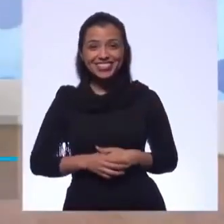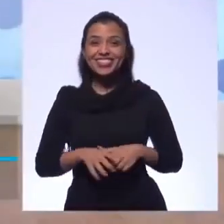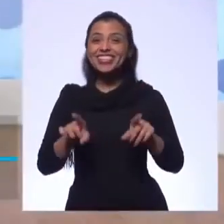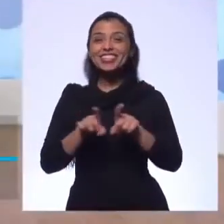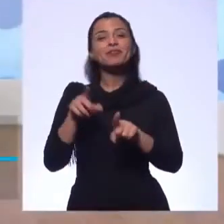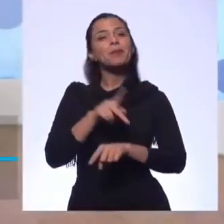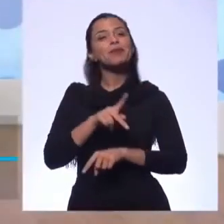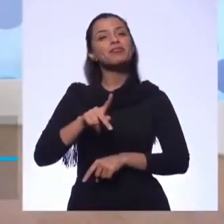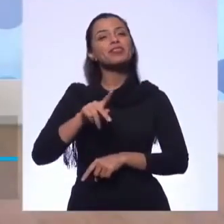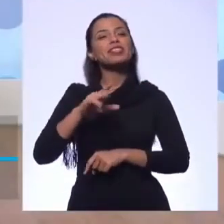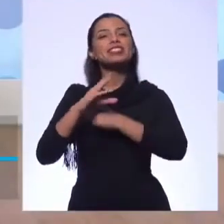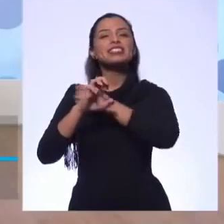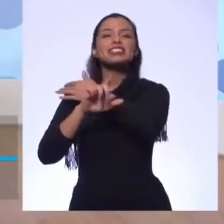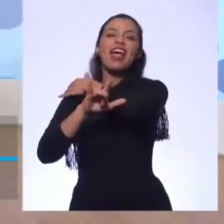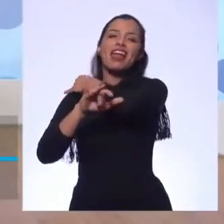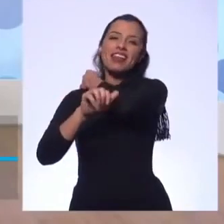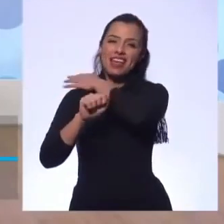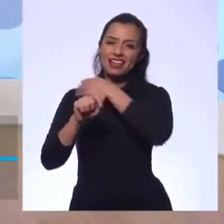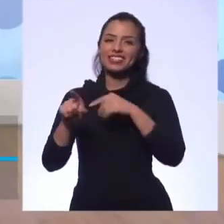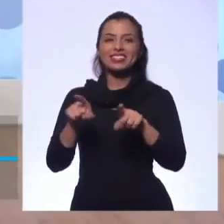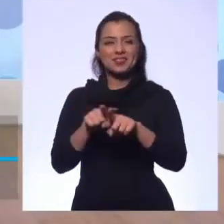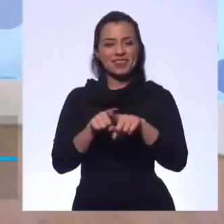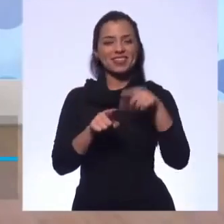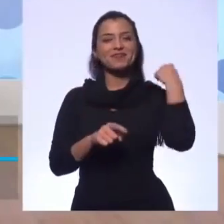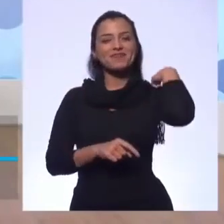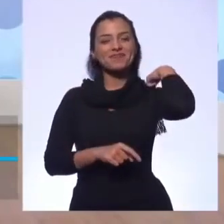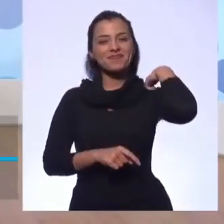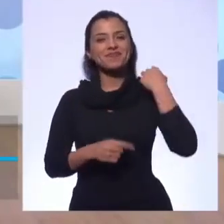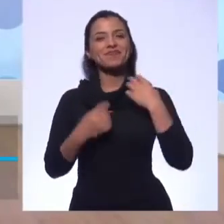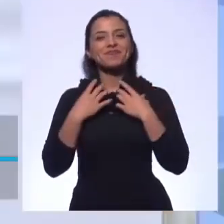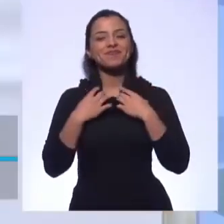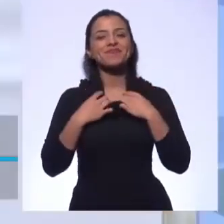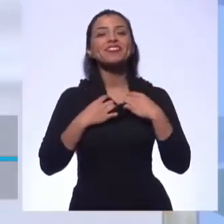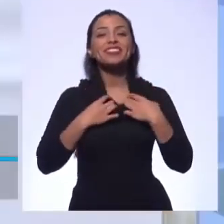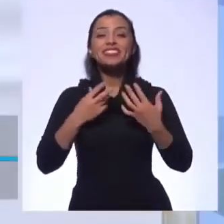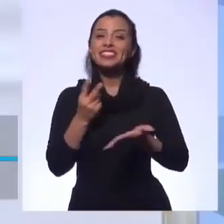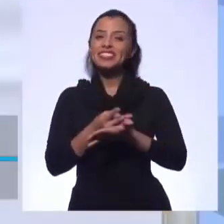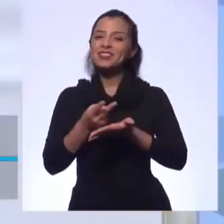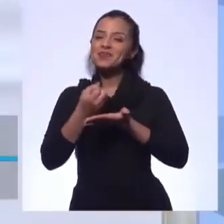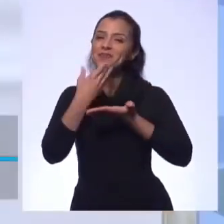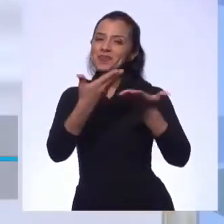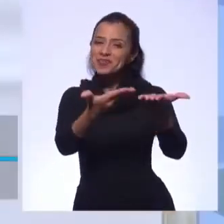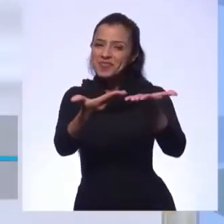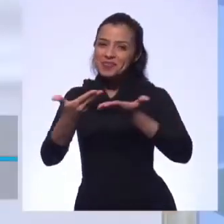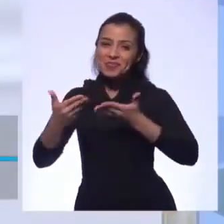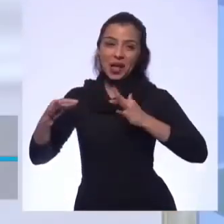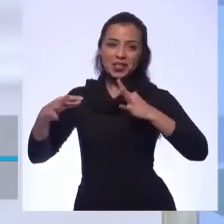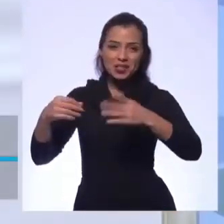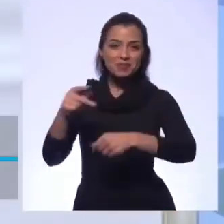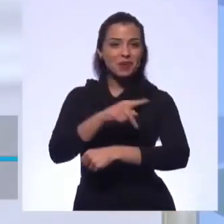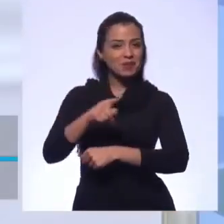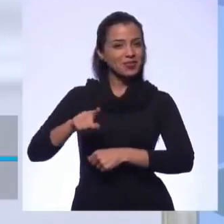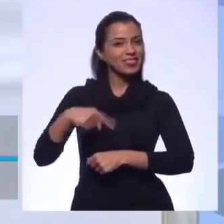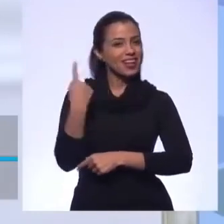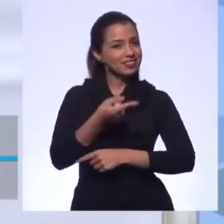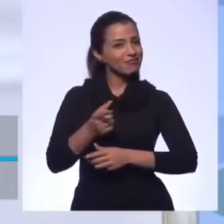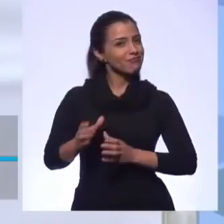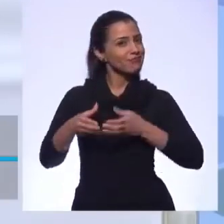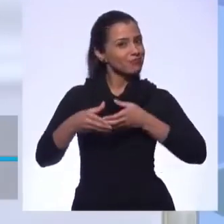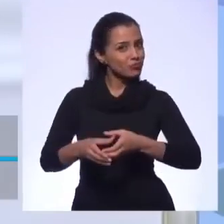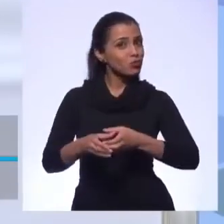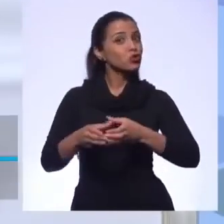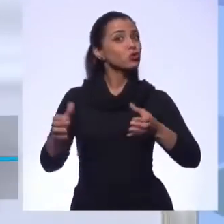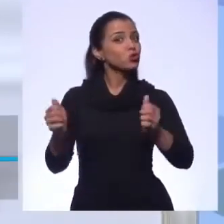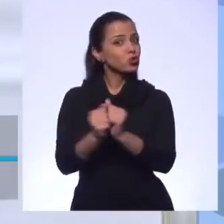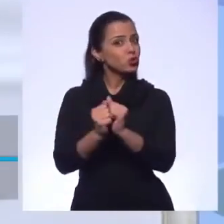oi para a professora Célia, que está aqui com a gente também. Opa, sempre são muito bem-vindos os professores, né? Lembrando que estamos todos no mesmo barco, tá? Nós